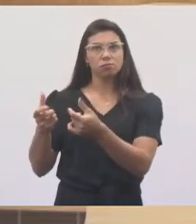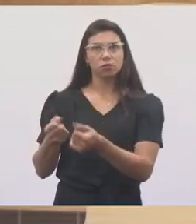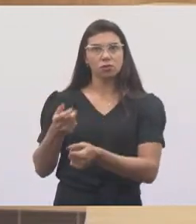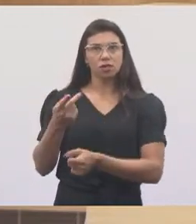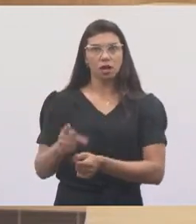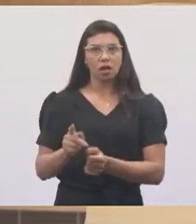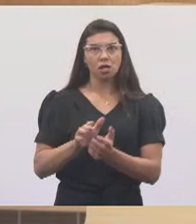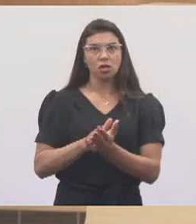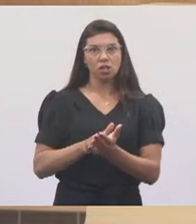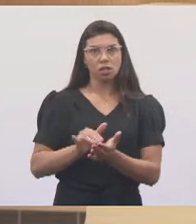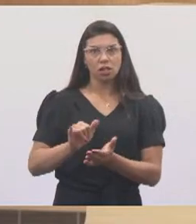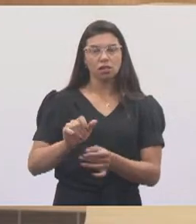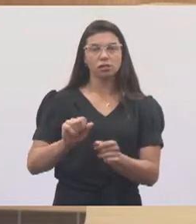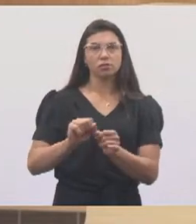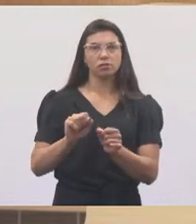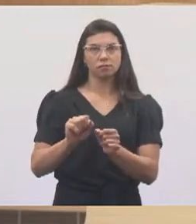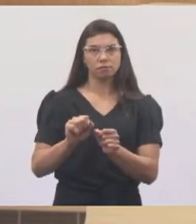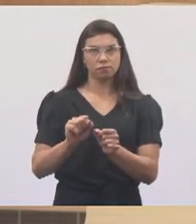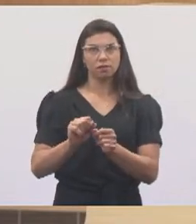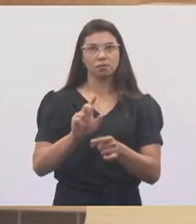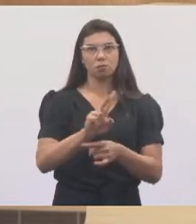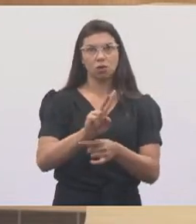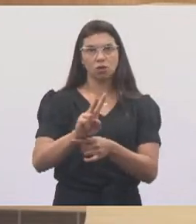Jacareí em defesa dos cidadãos.